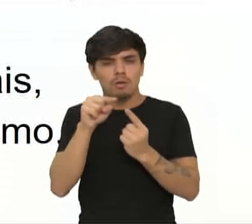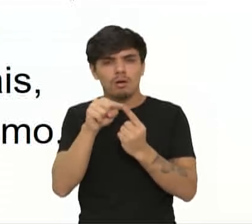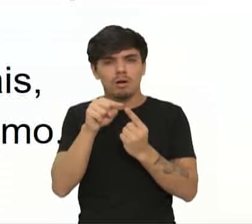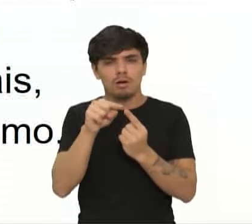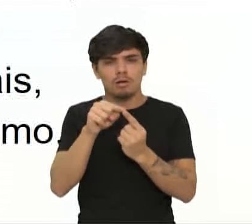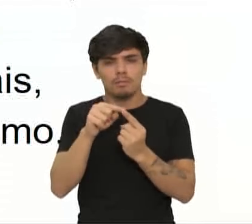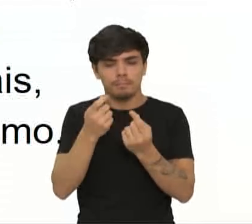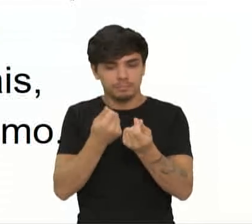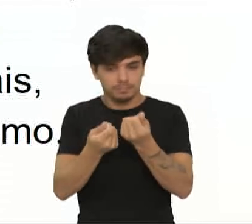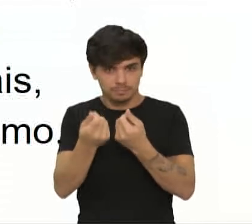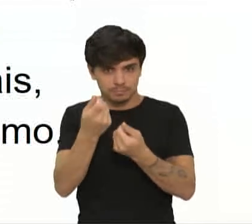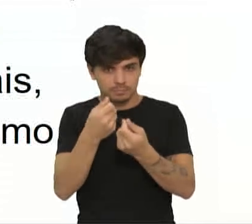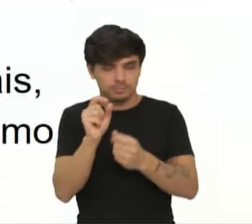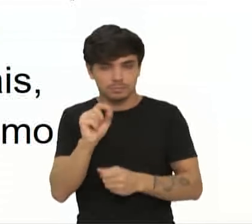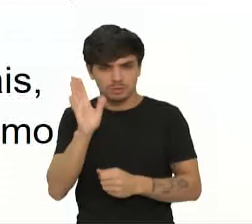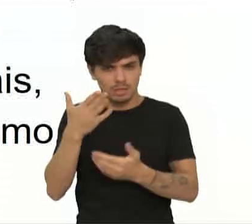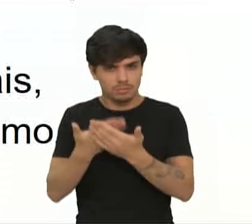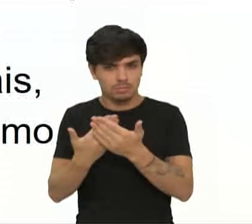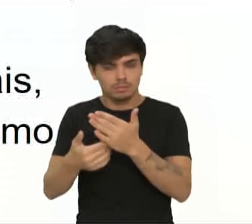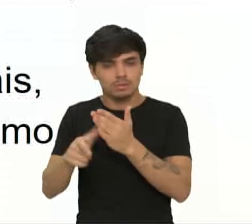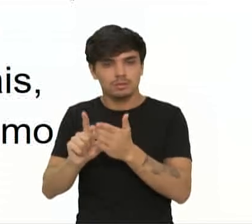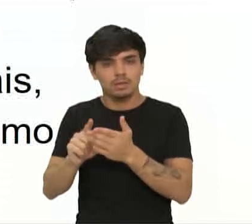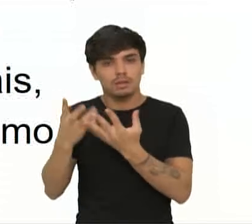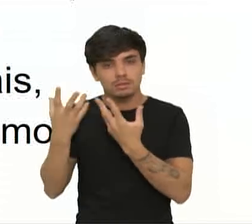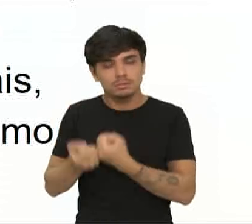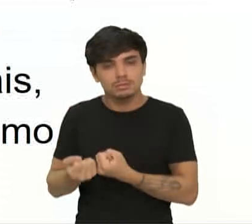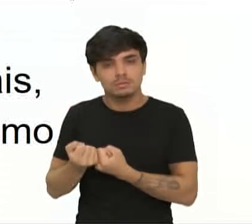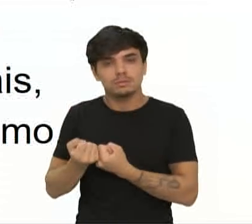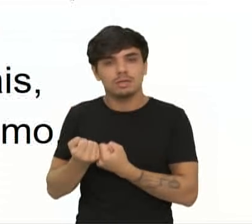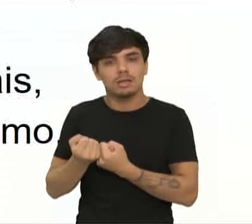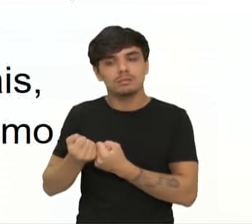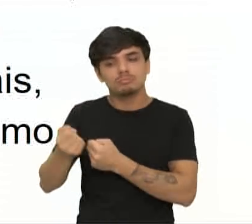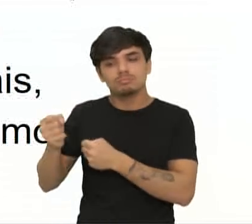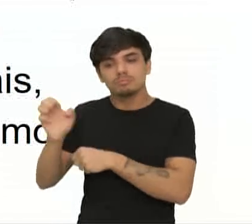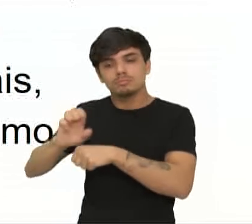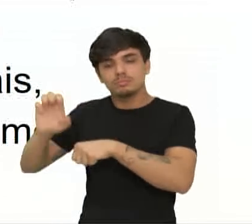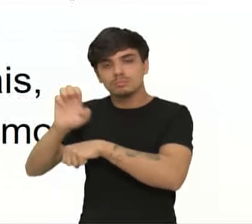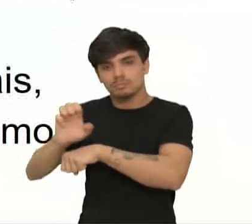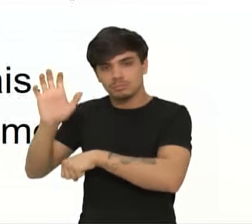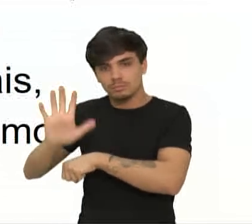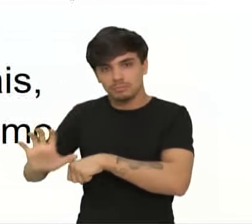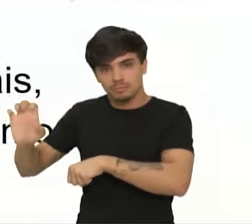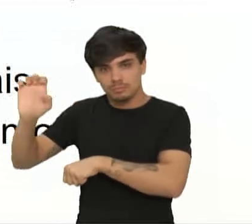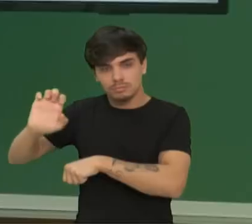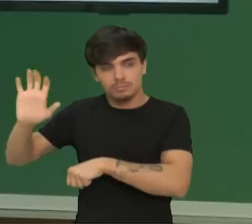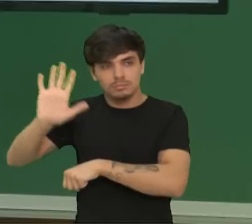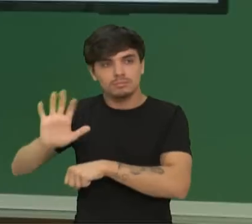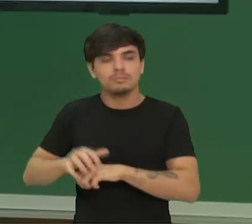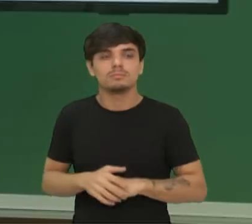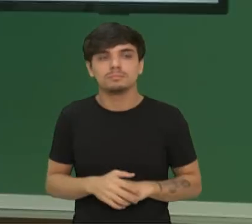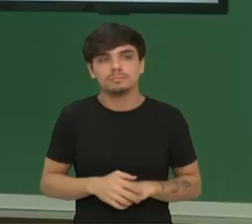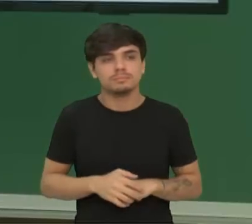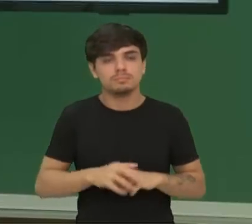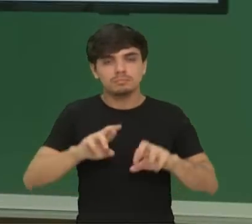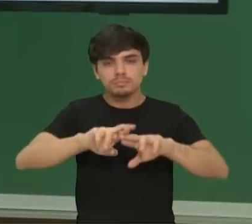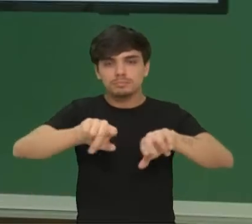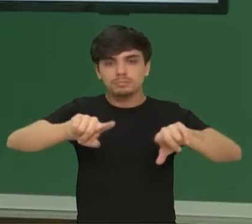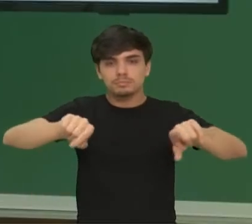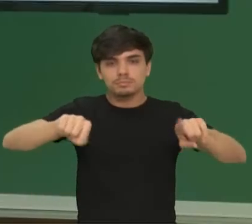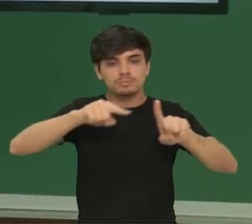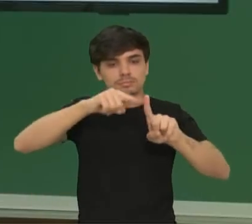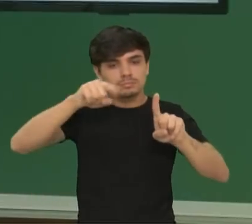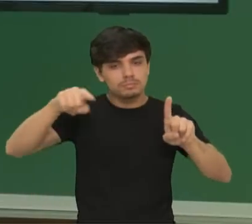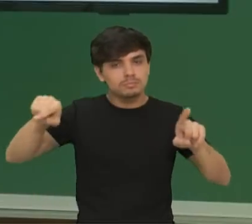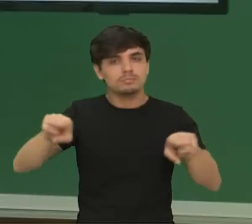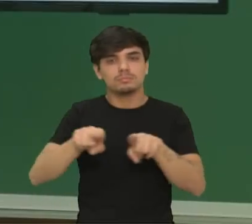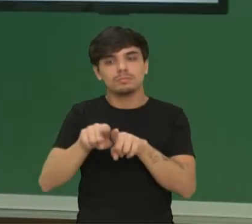mercantilistas, que nós já estudamos, adotados nos estados europeus, variavam, ó, prestem atenção, variavam no tempo e